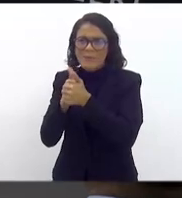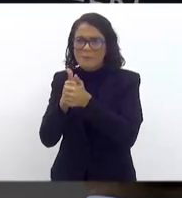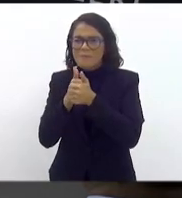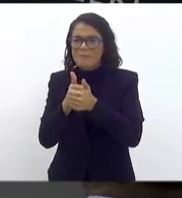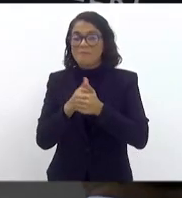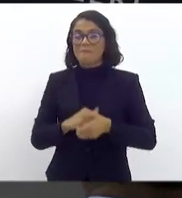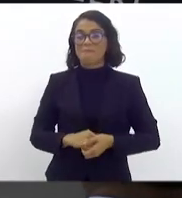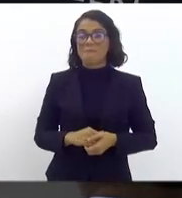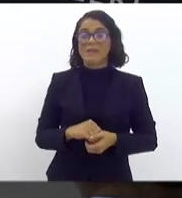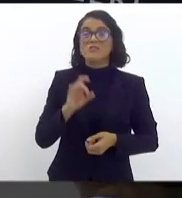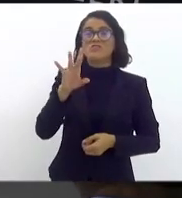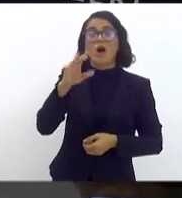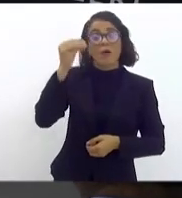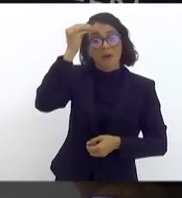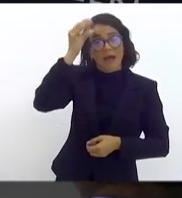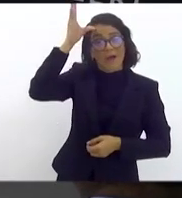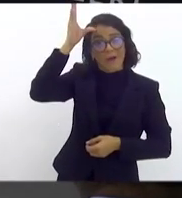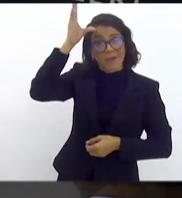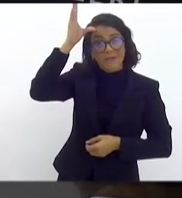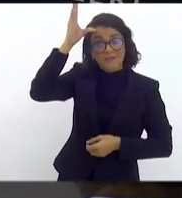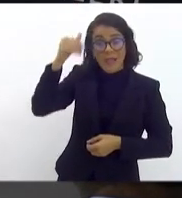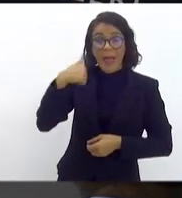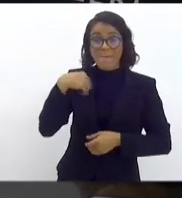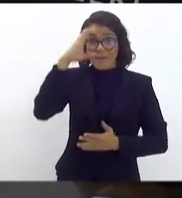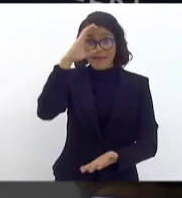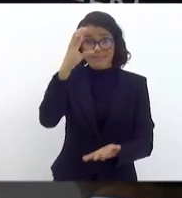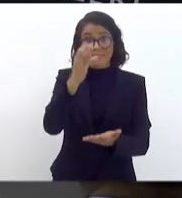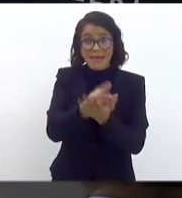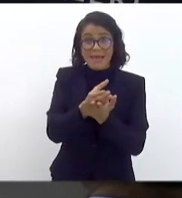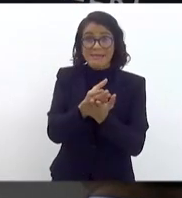só temos de conhecimento, minha tese